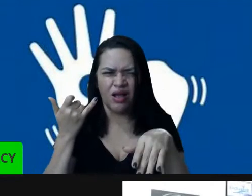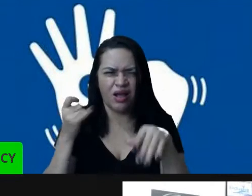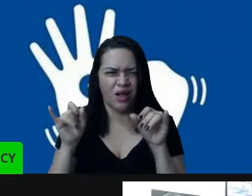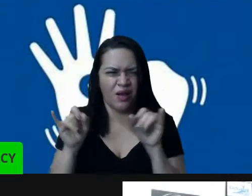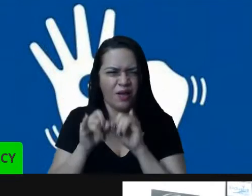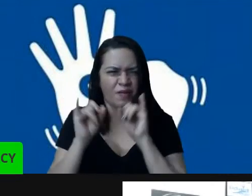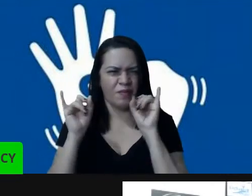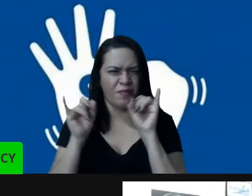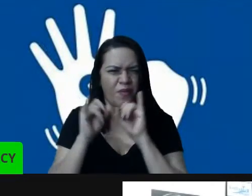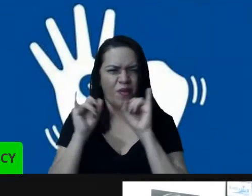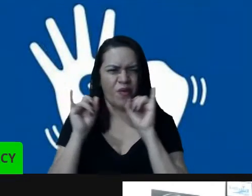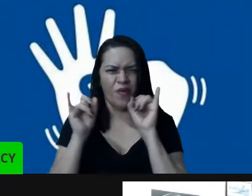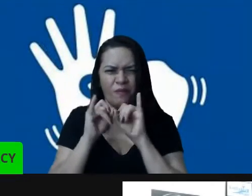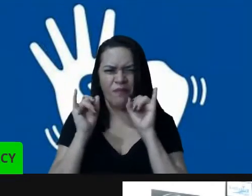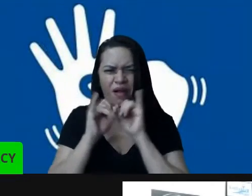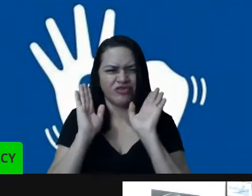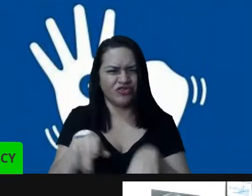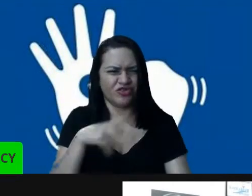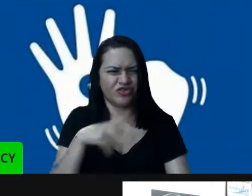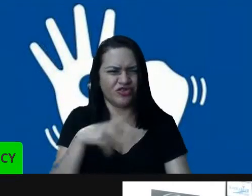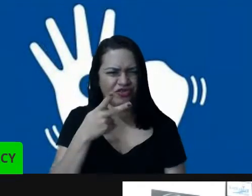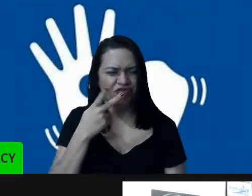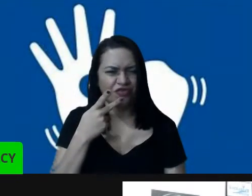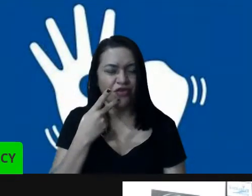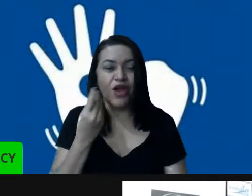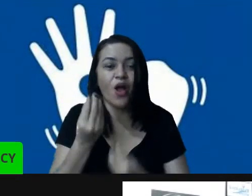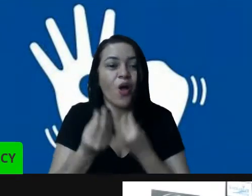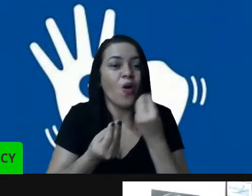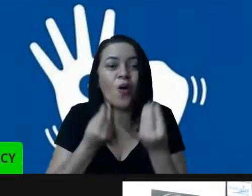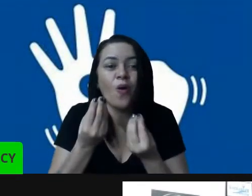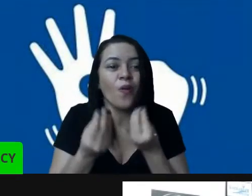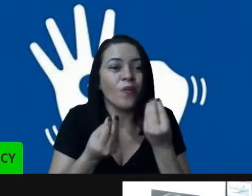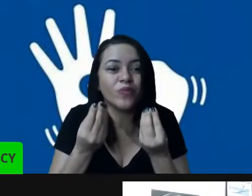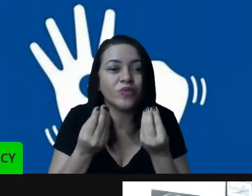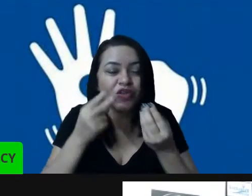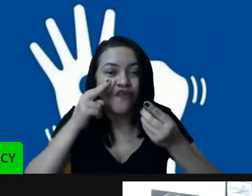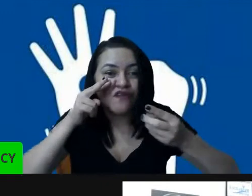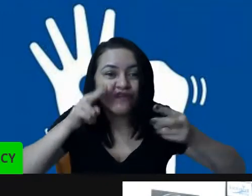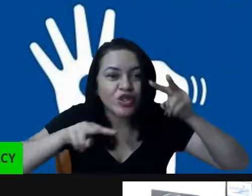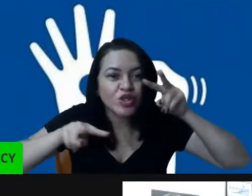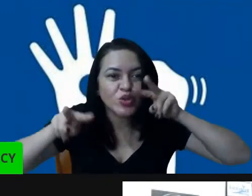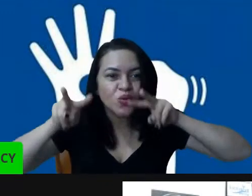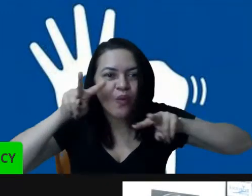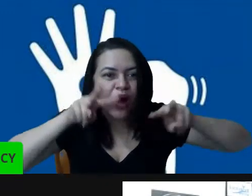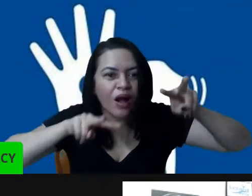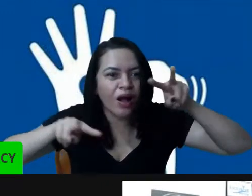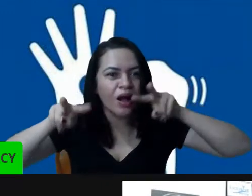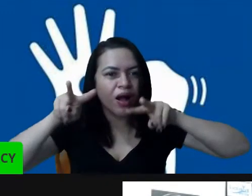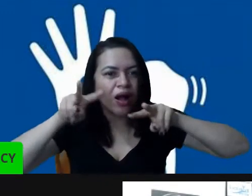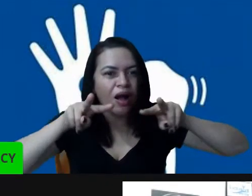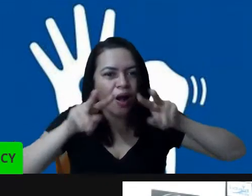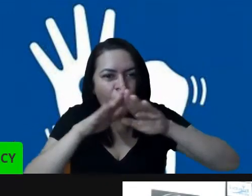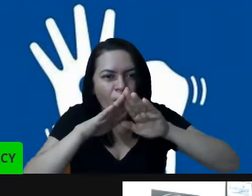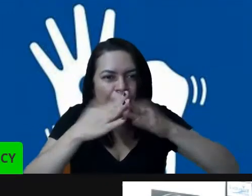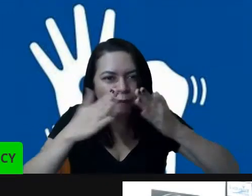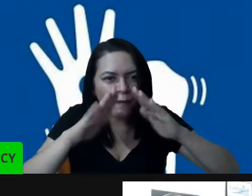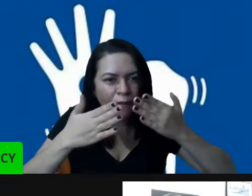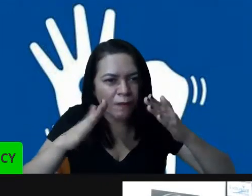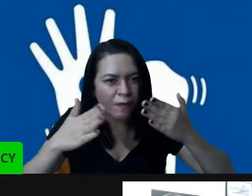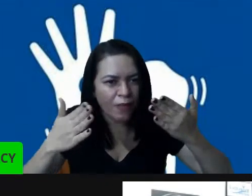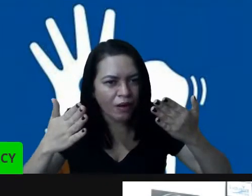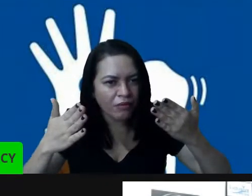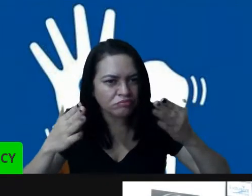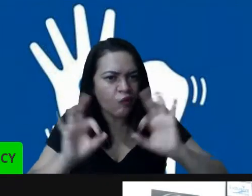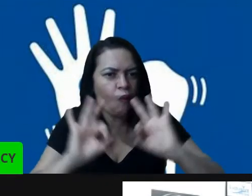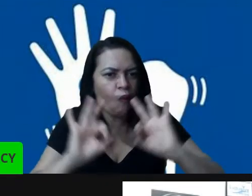tá bom. Então, assim, é como se o recurso visual, né, propriamente dita, tá